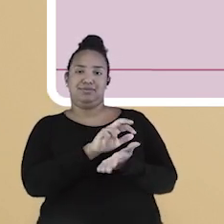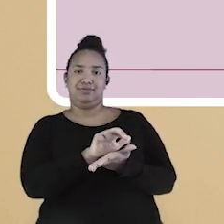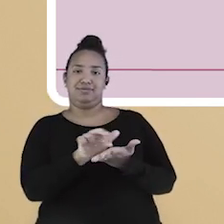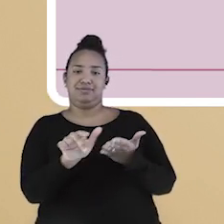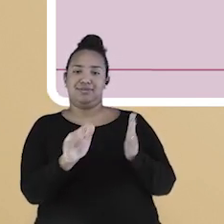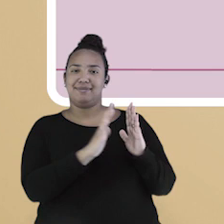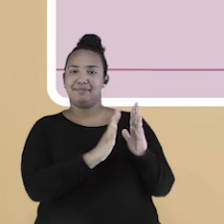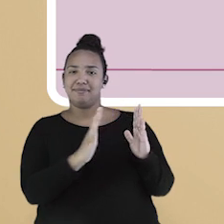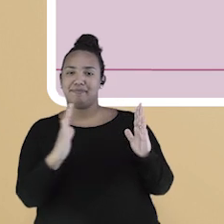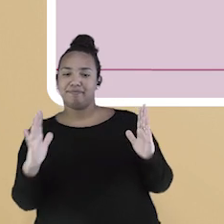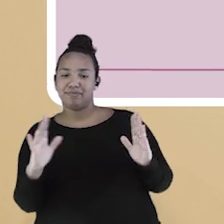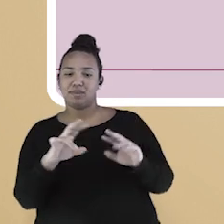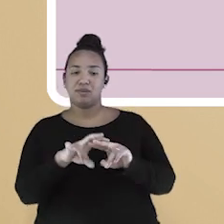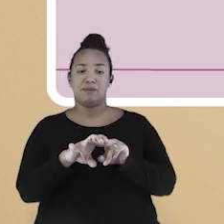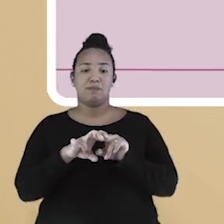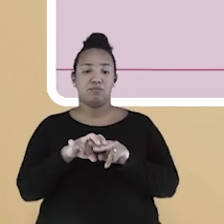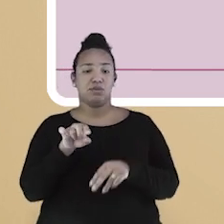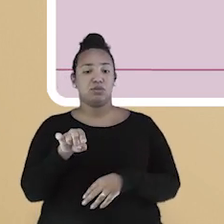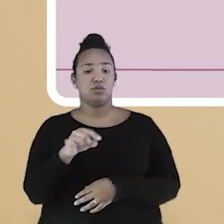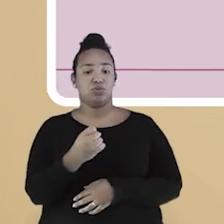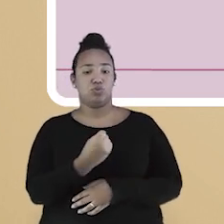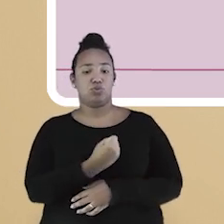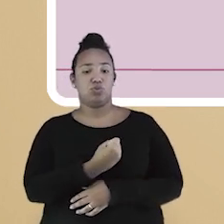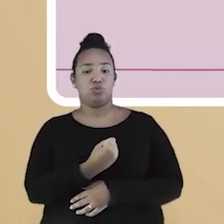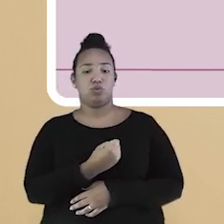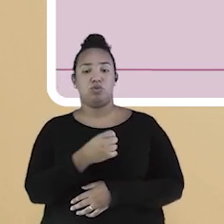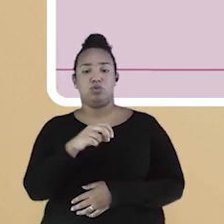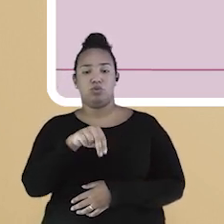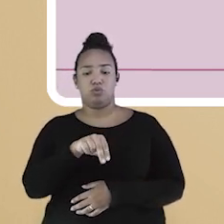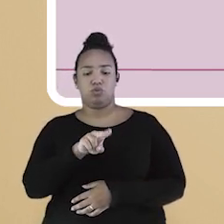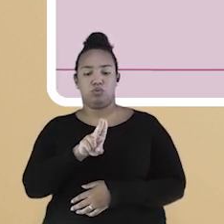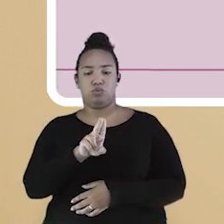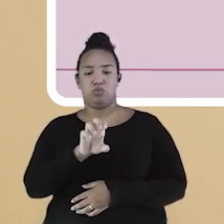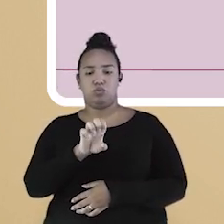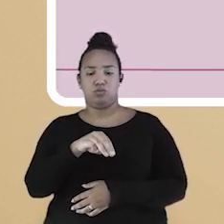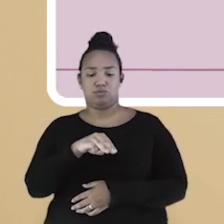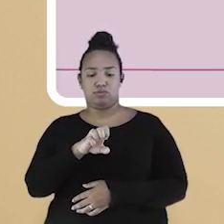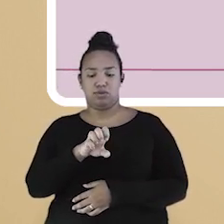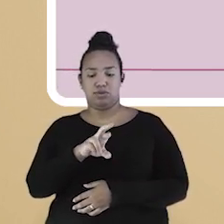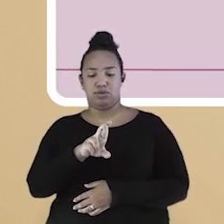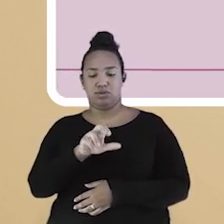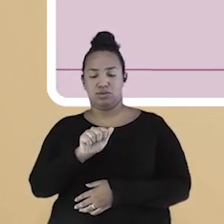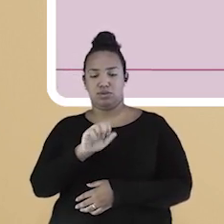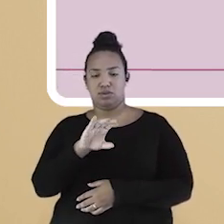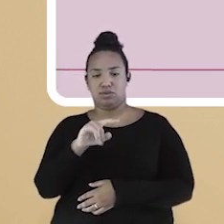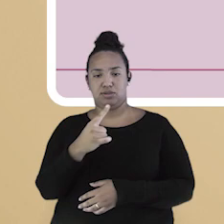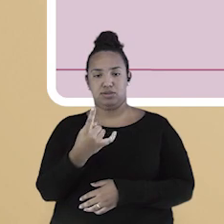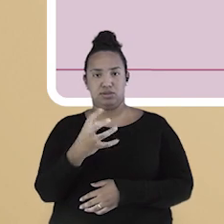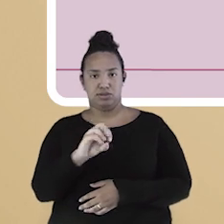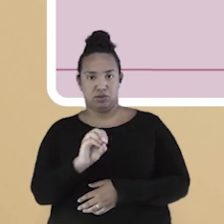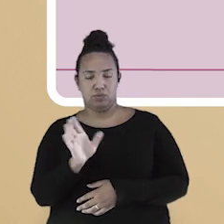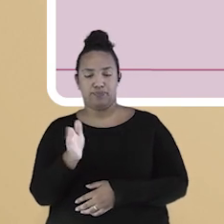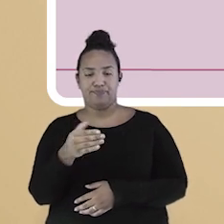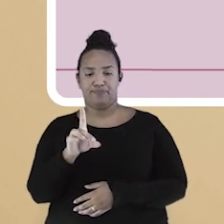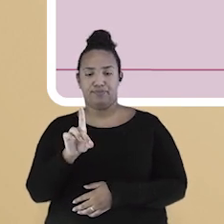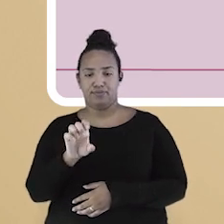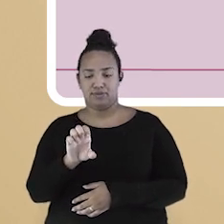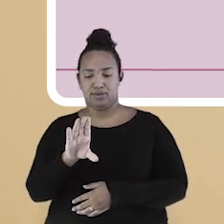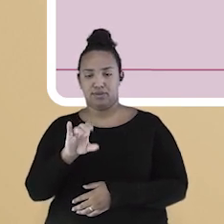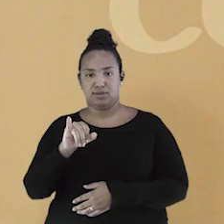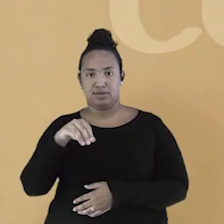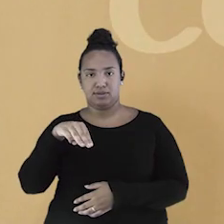Por isso que chamamos de numeração decimal de base 10. São 10 algarismos, como